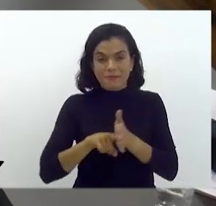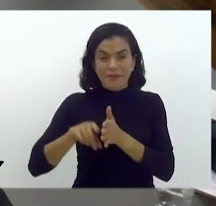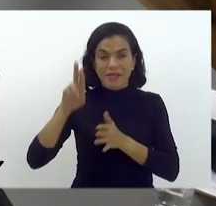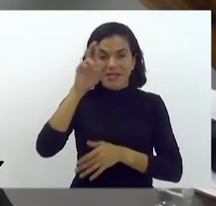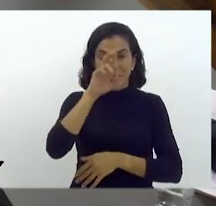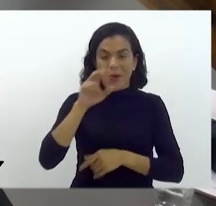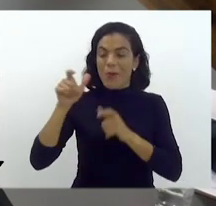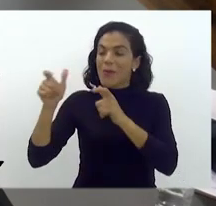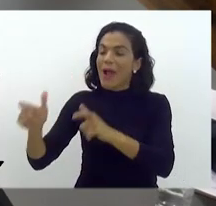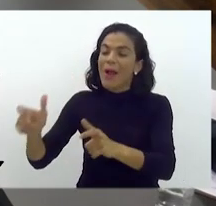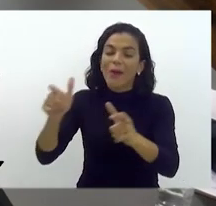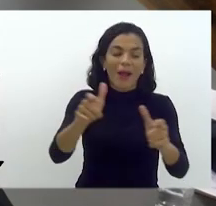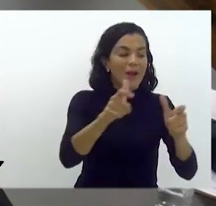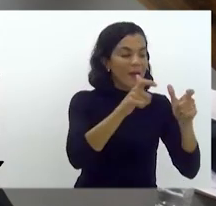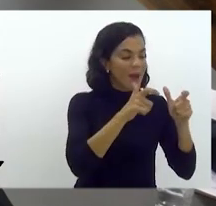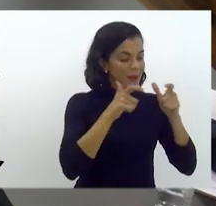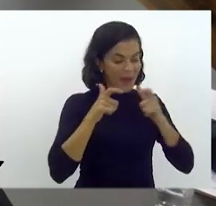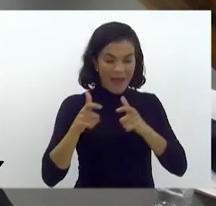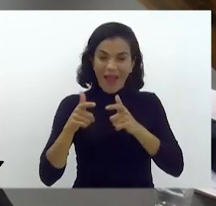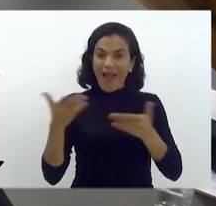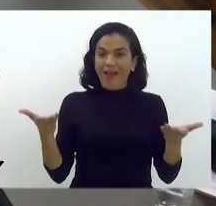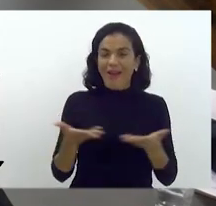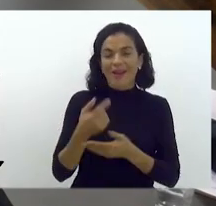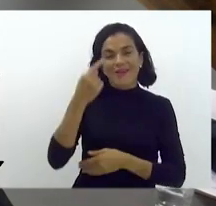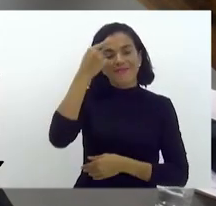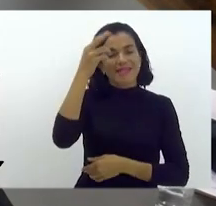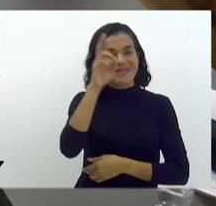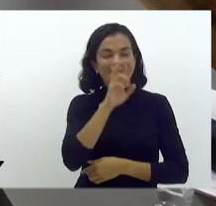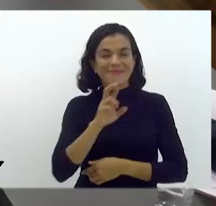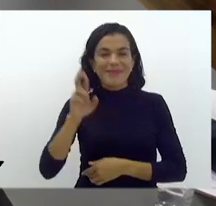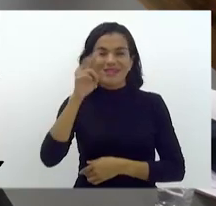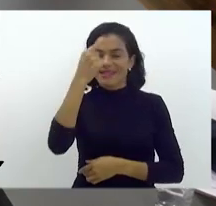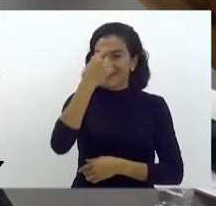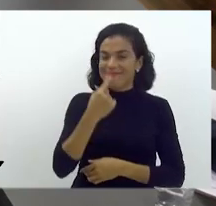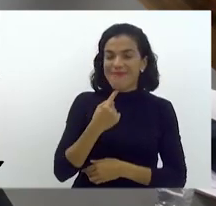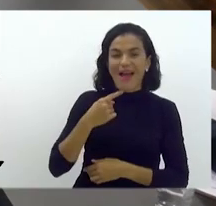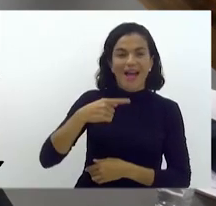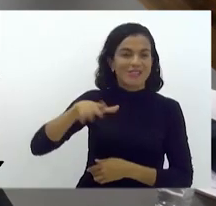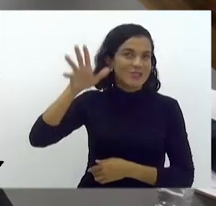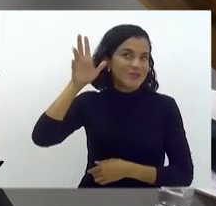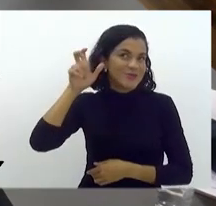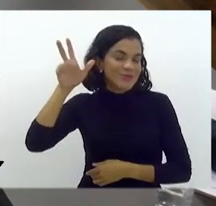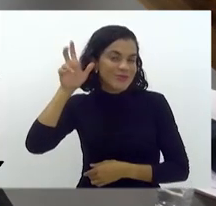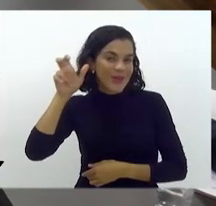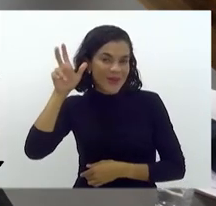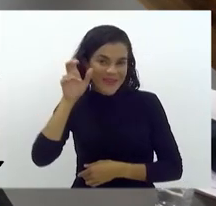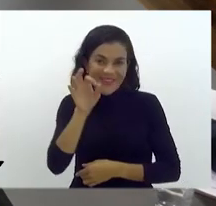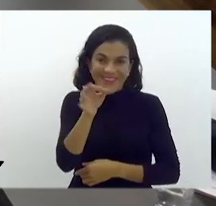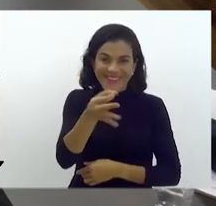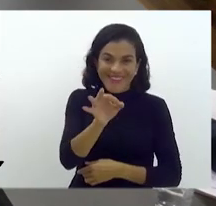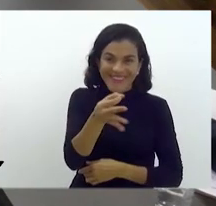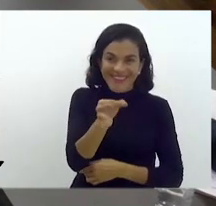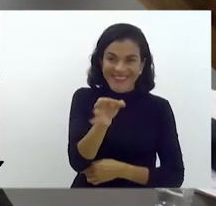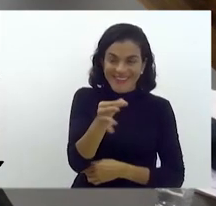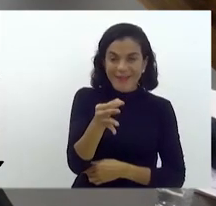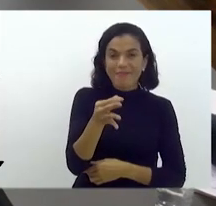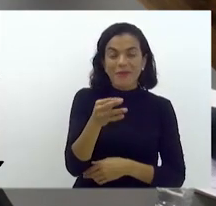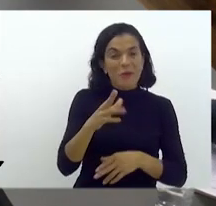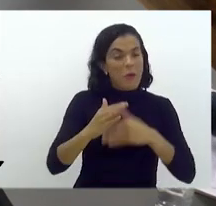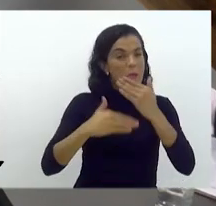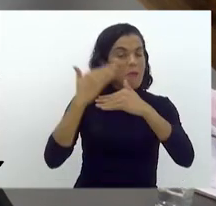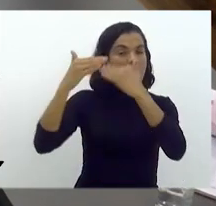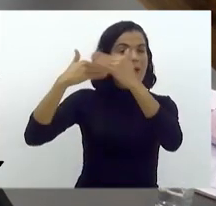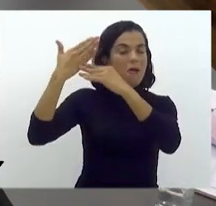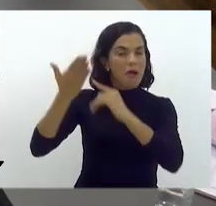né Doutora e hoje a gente pensa na perícia da imagem do som né então a gente vê o quanto e os